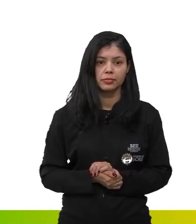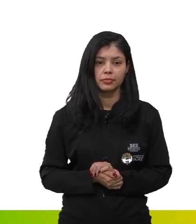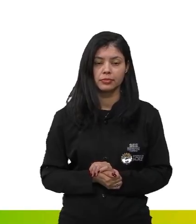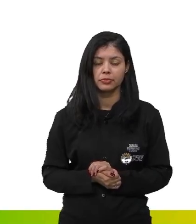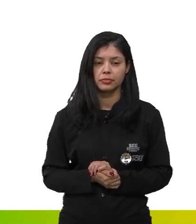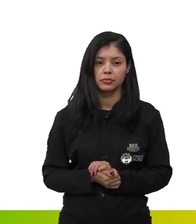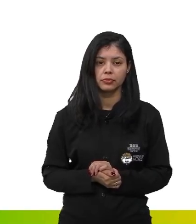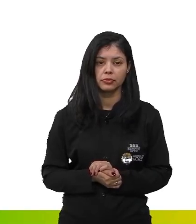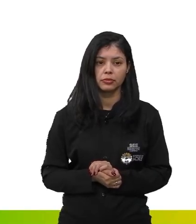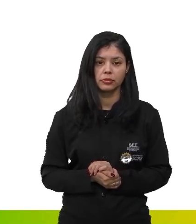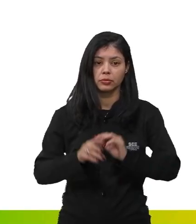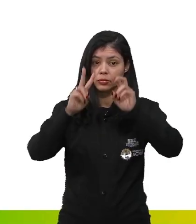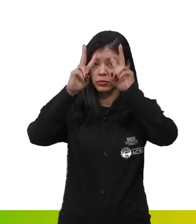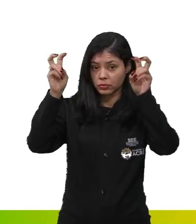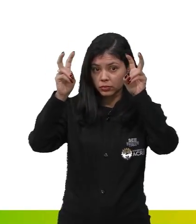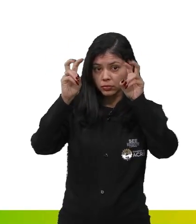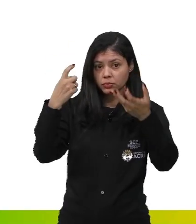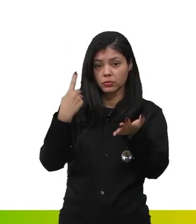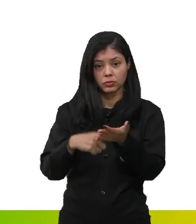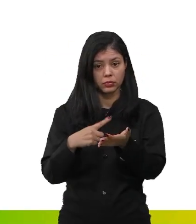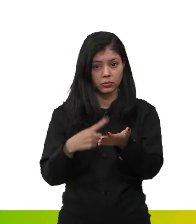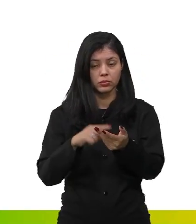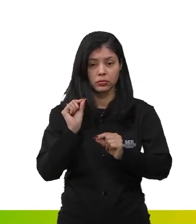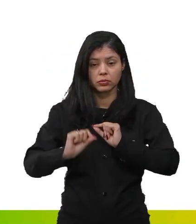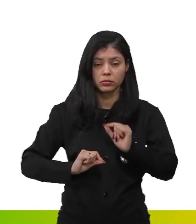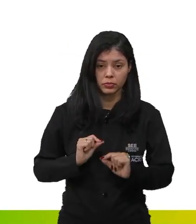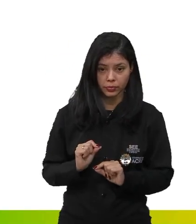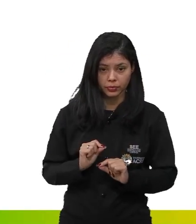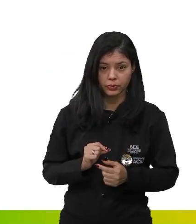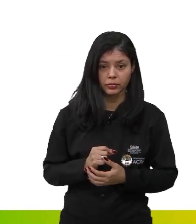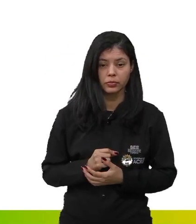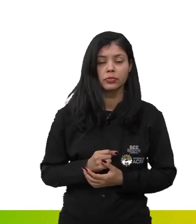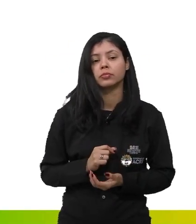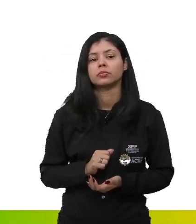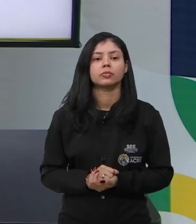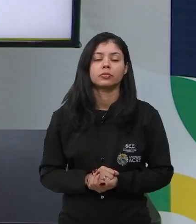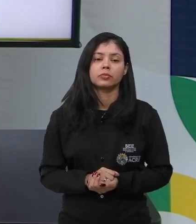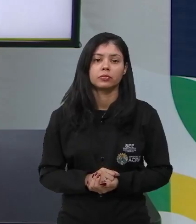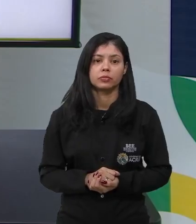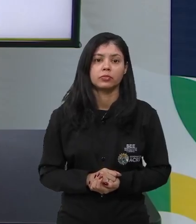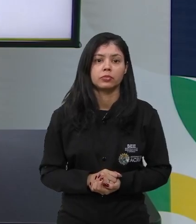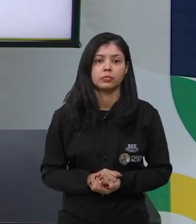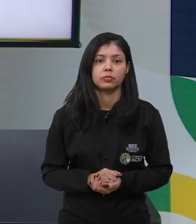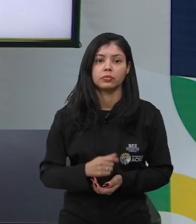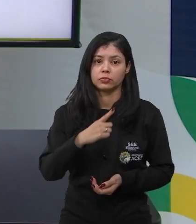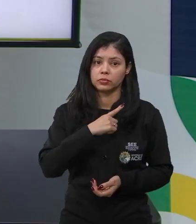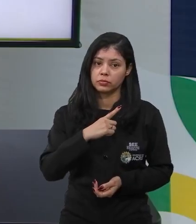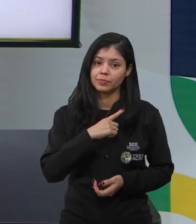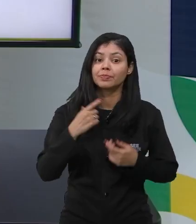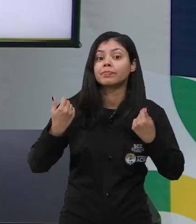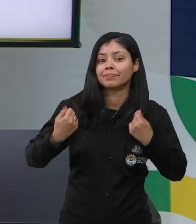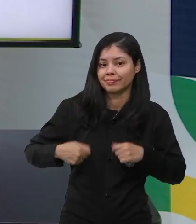Os termos do Tratado de Tordesilhas. Gente, houve a